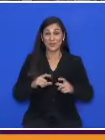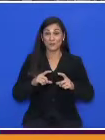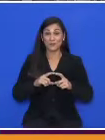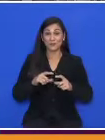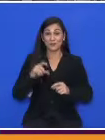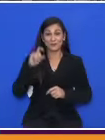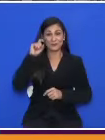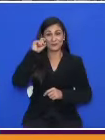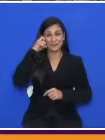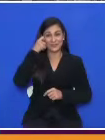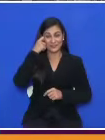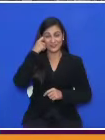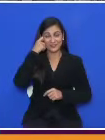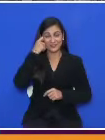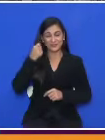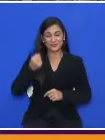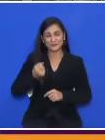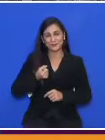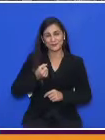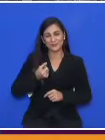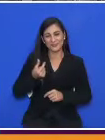Bola preta, número